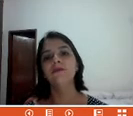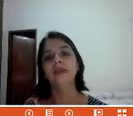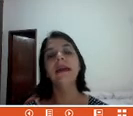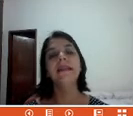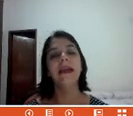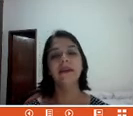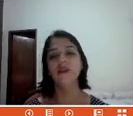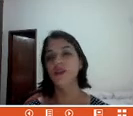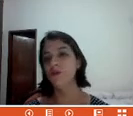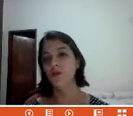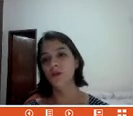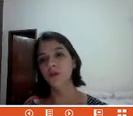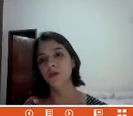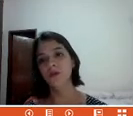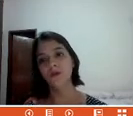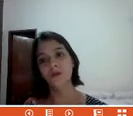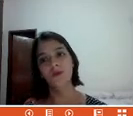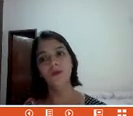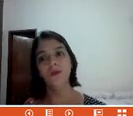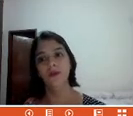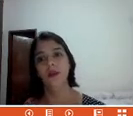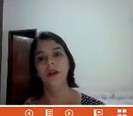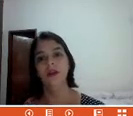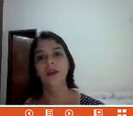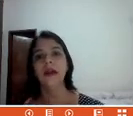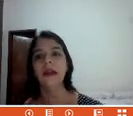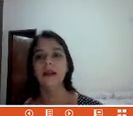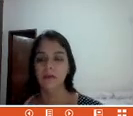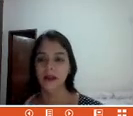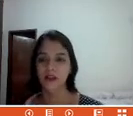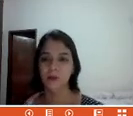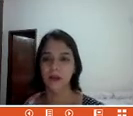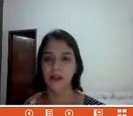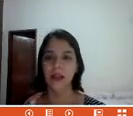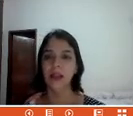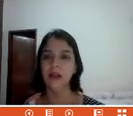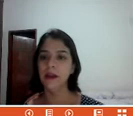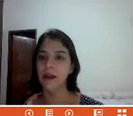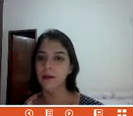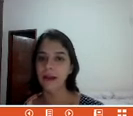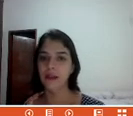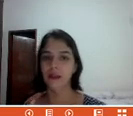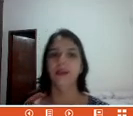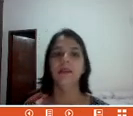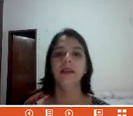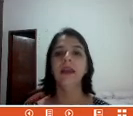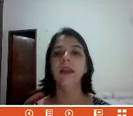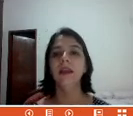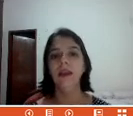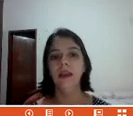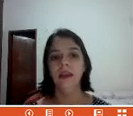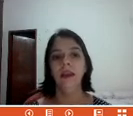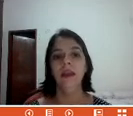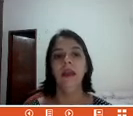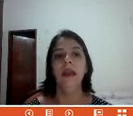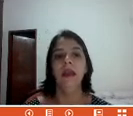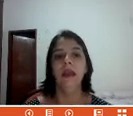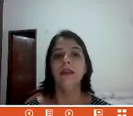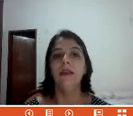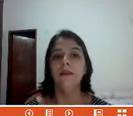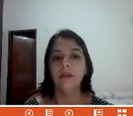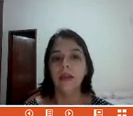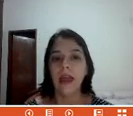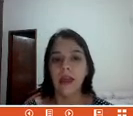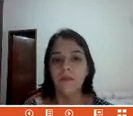lado, né? A ideia de que o mudo e o surdo não era capaz de aprender, não era capaz de entender.